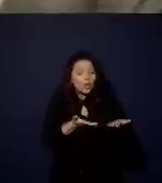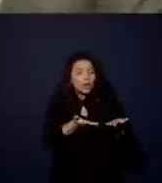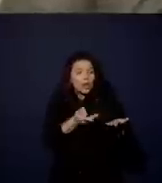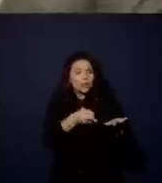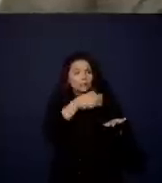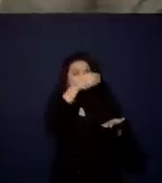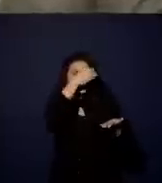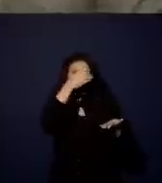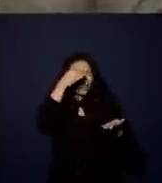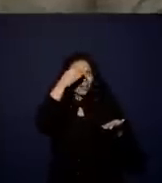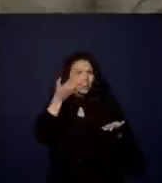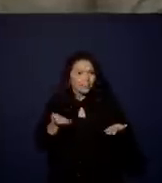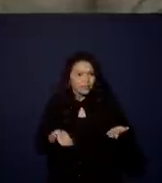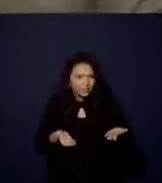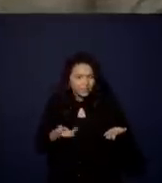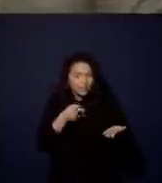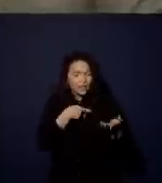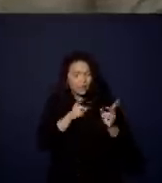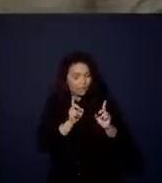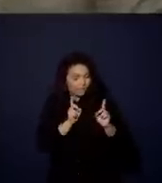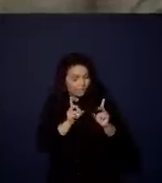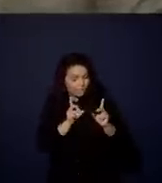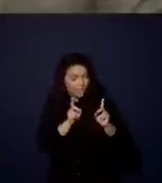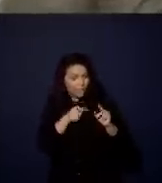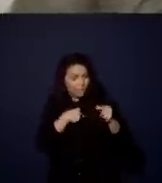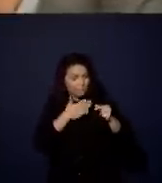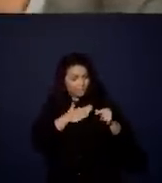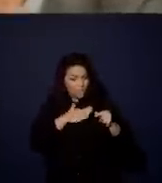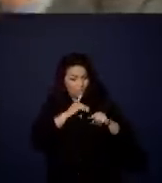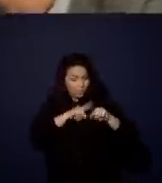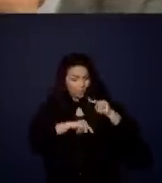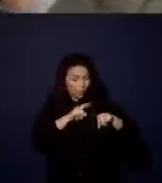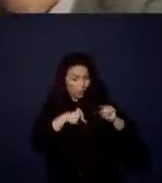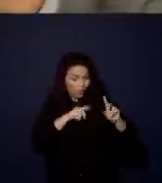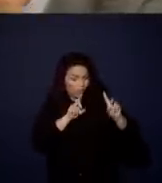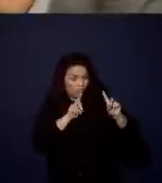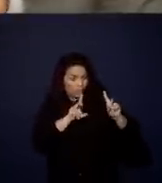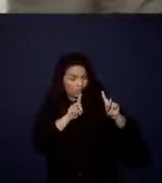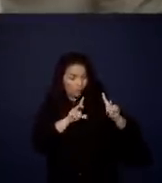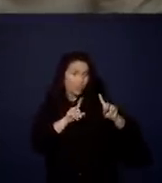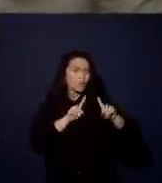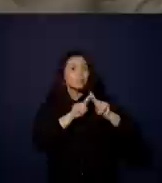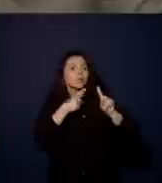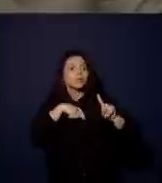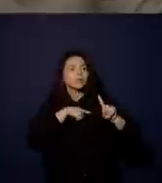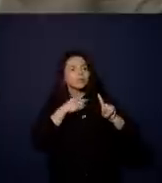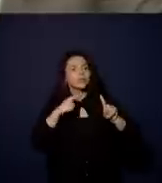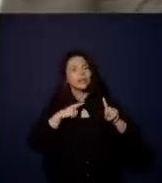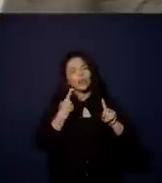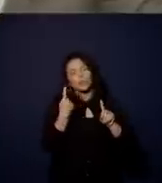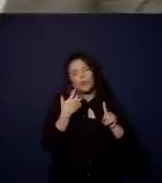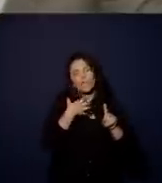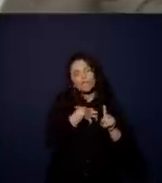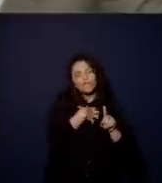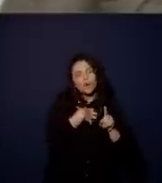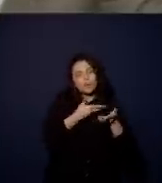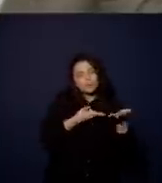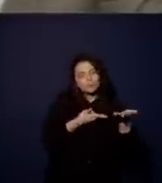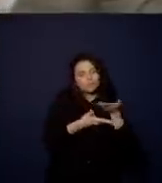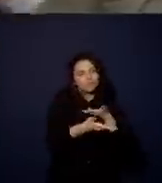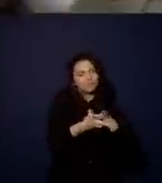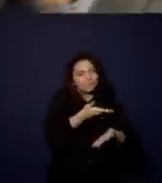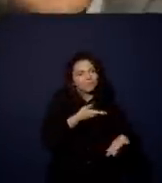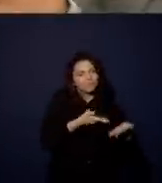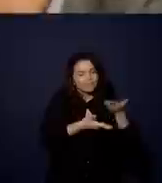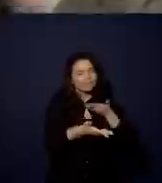ainda falando sobre sobre vender a gente tem uma dinâmica também conhecida de efeito